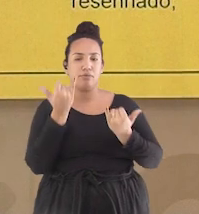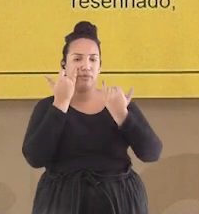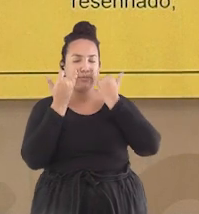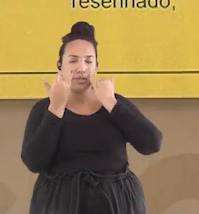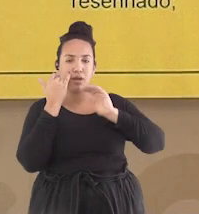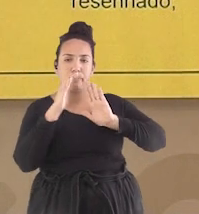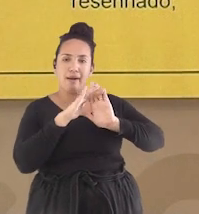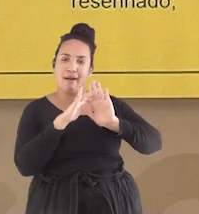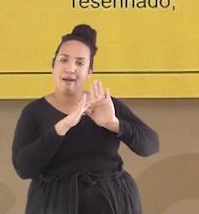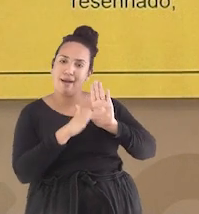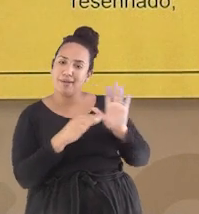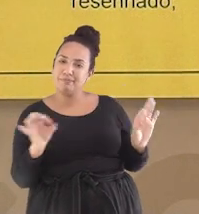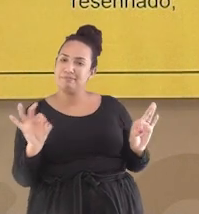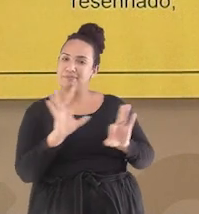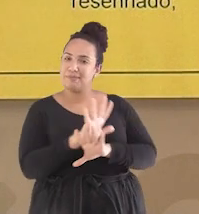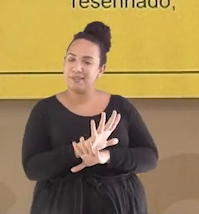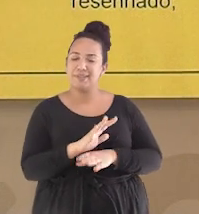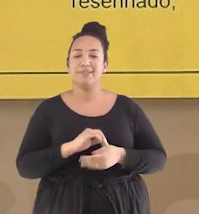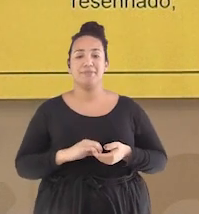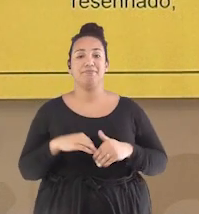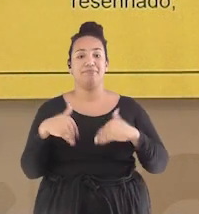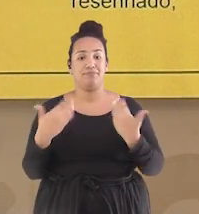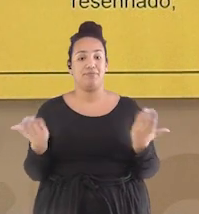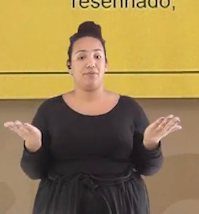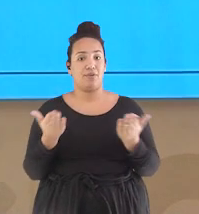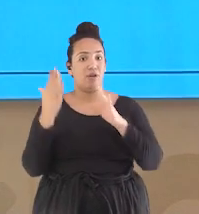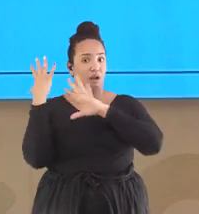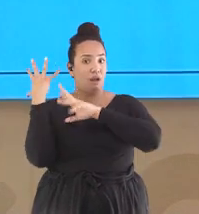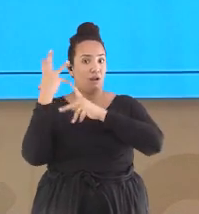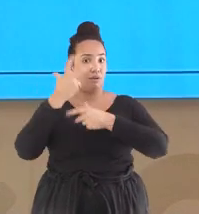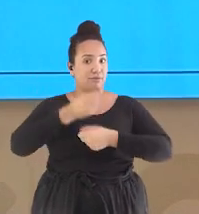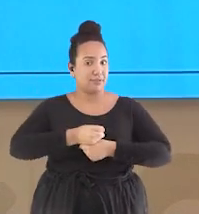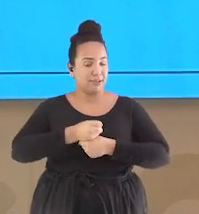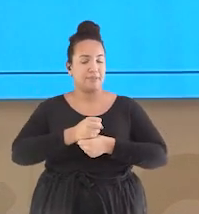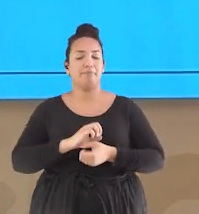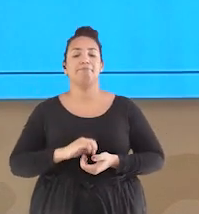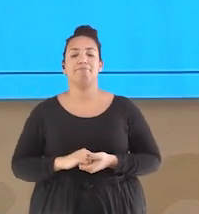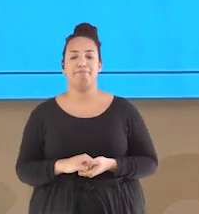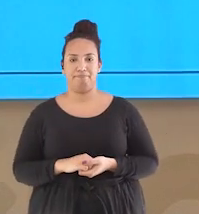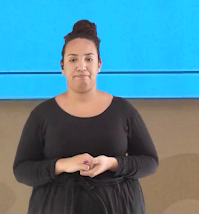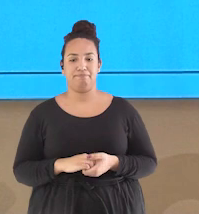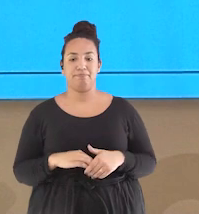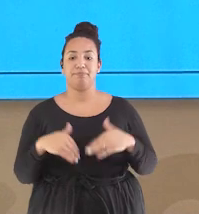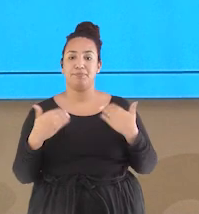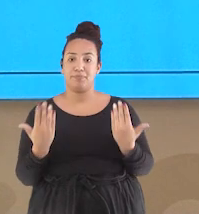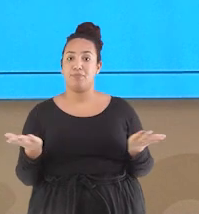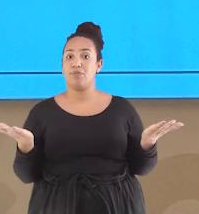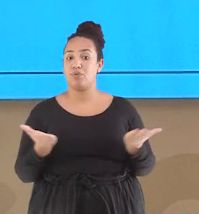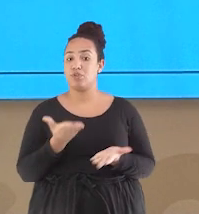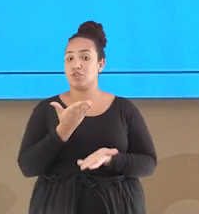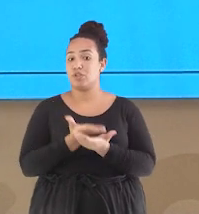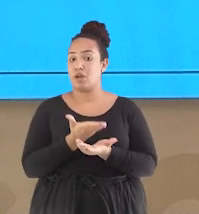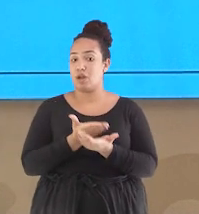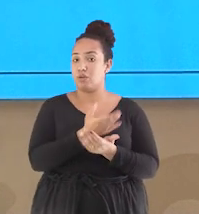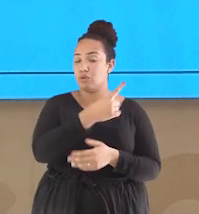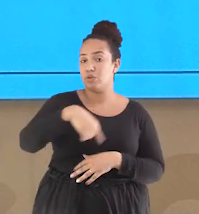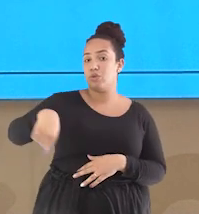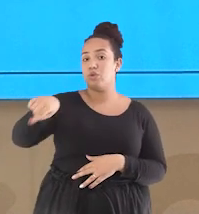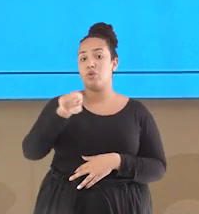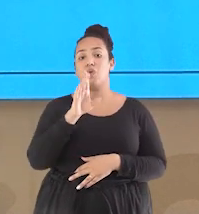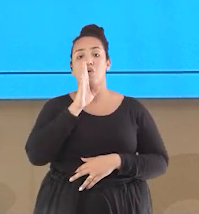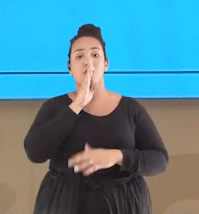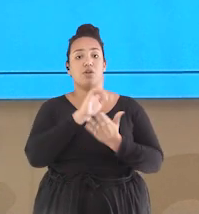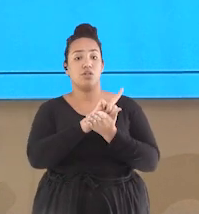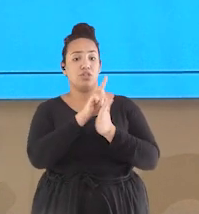preencher o formulário e marcar a presença. Agora sim, vamos revisar o que vimos na aula de hoje? Nessa aula, nós